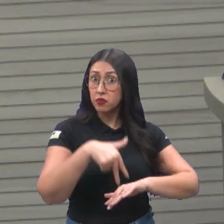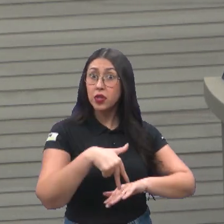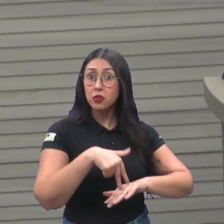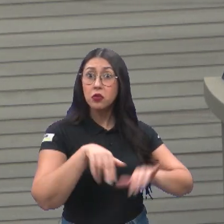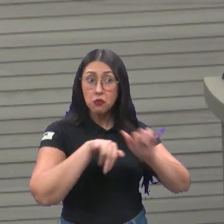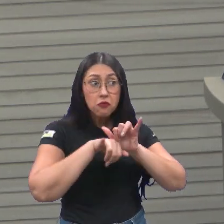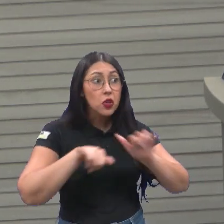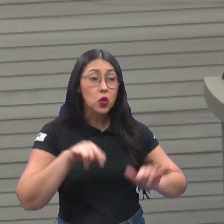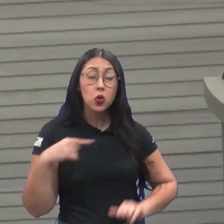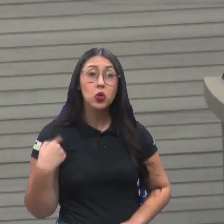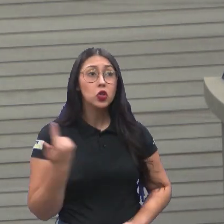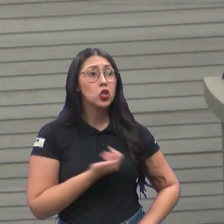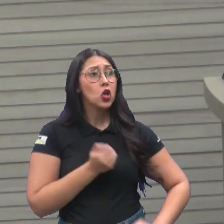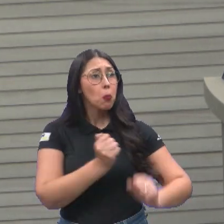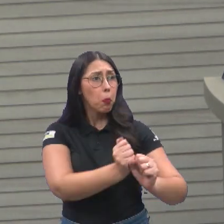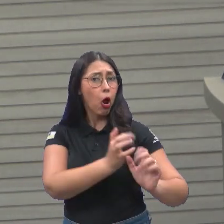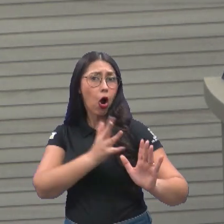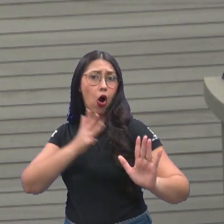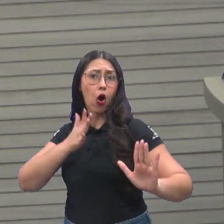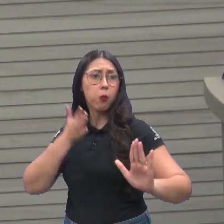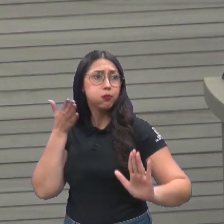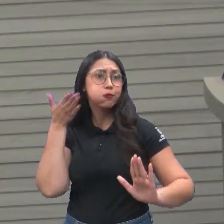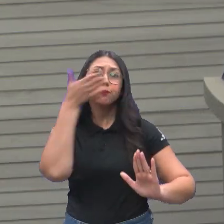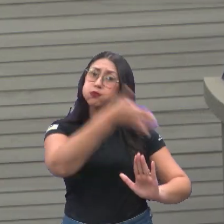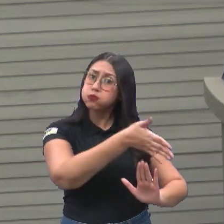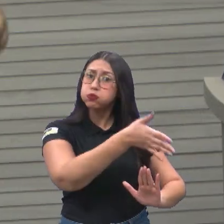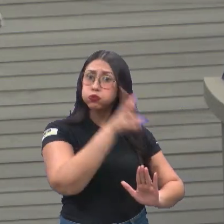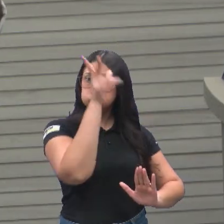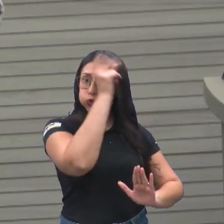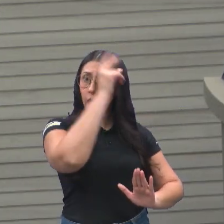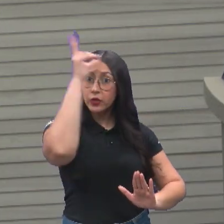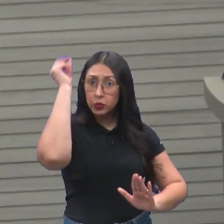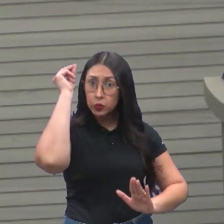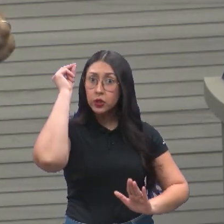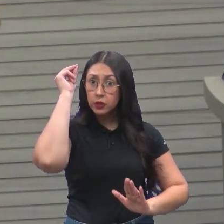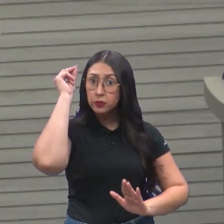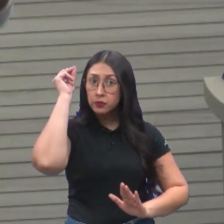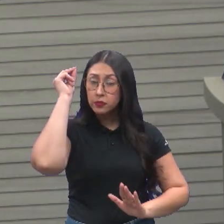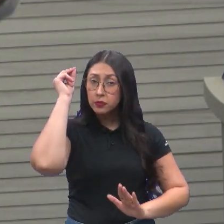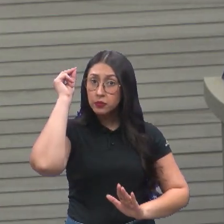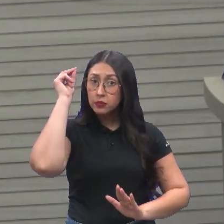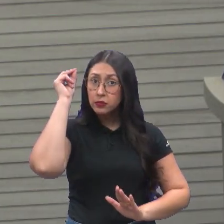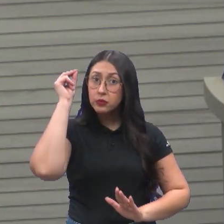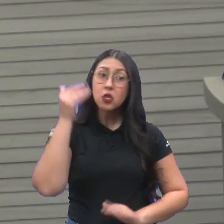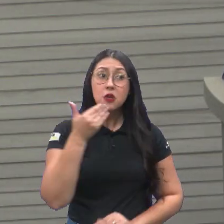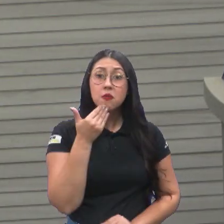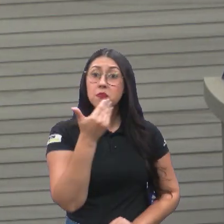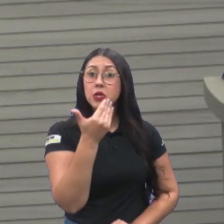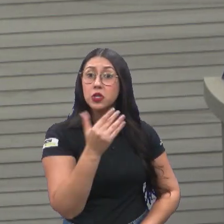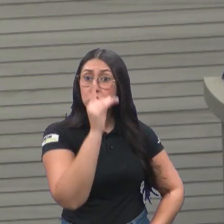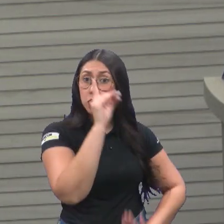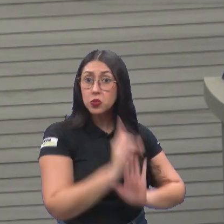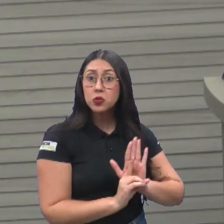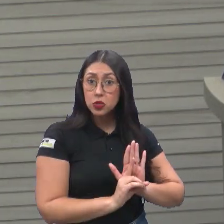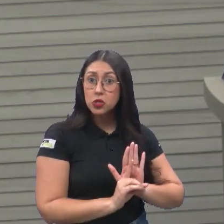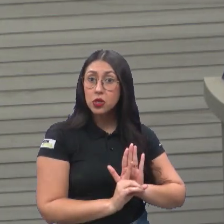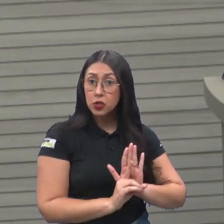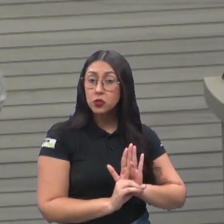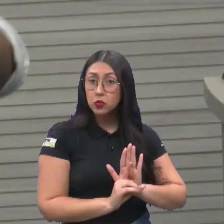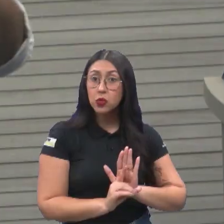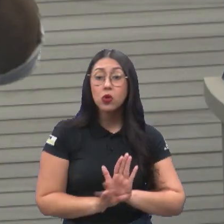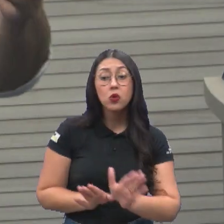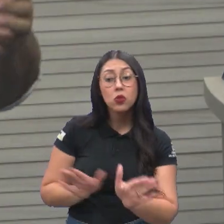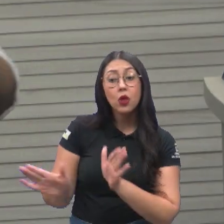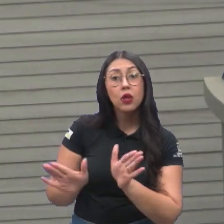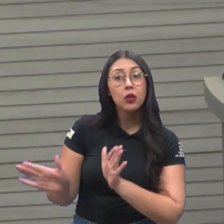para o Paço Municipal, lá para o 7º andar, reivindicar o direito aí do acesso já.